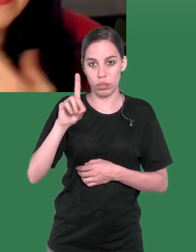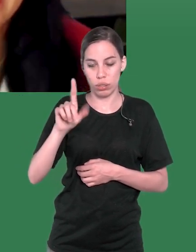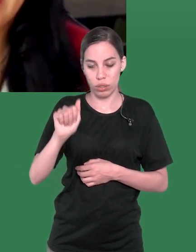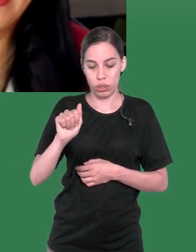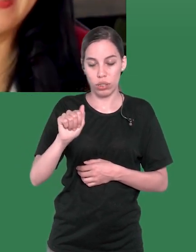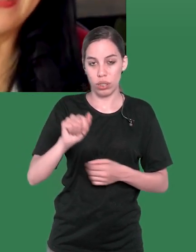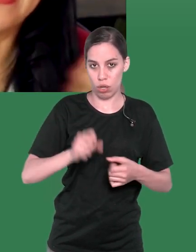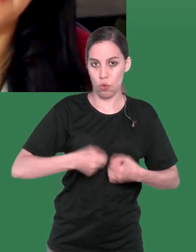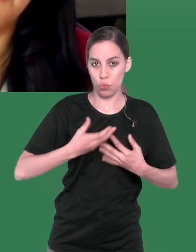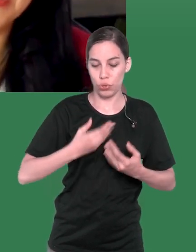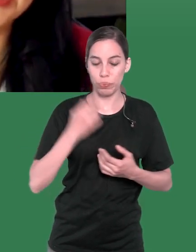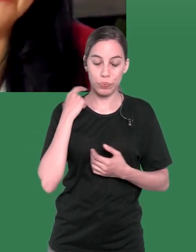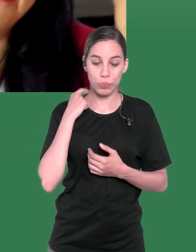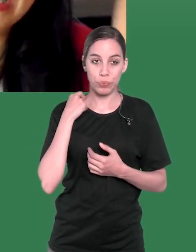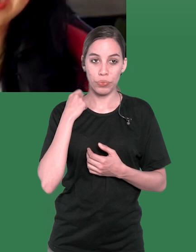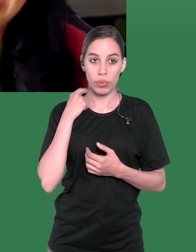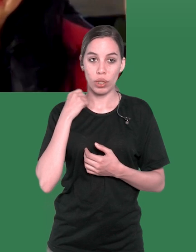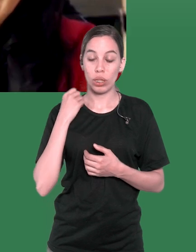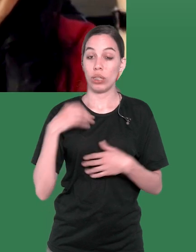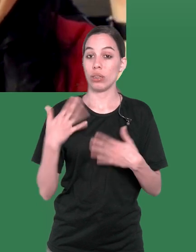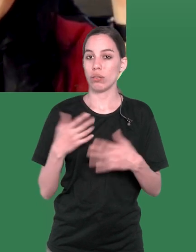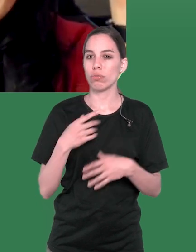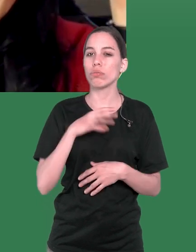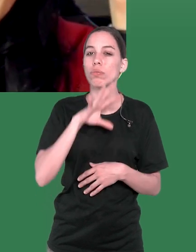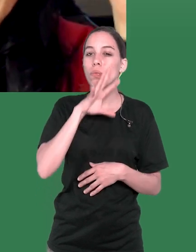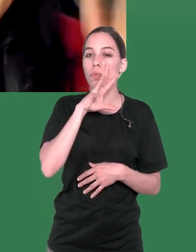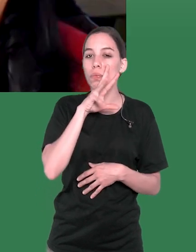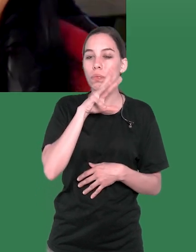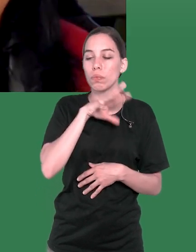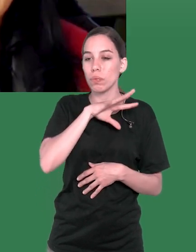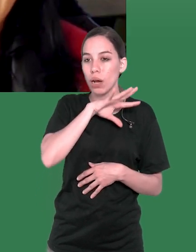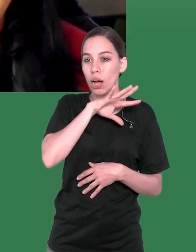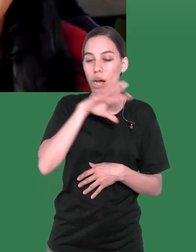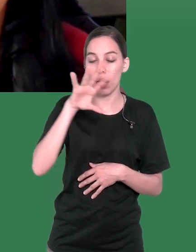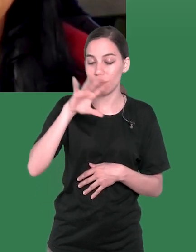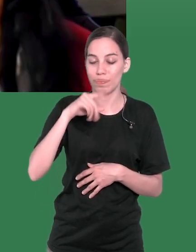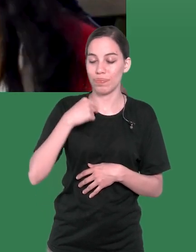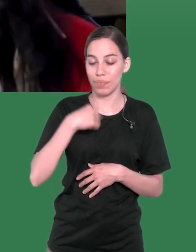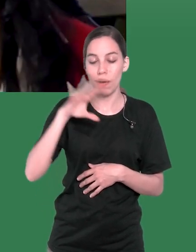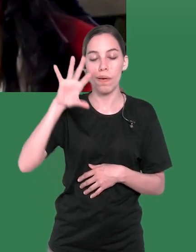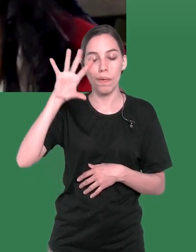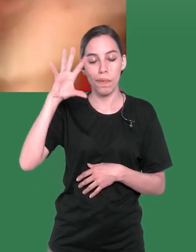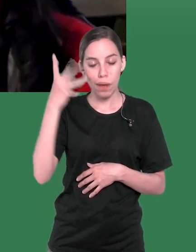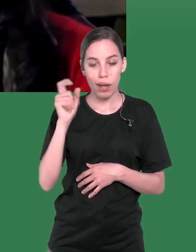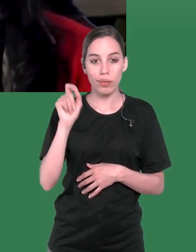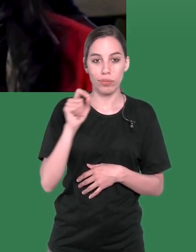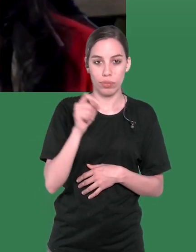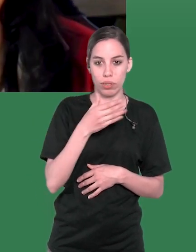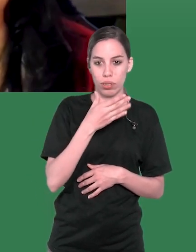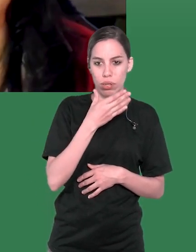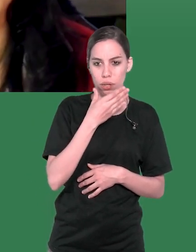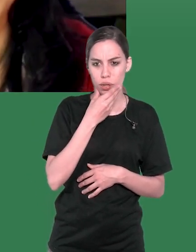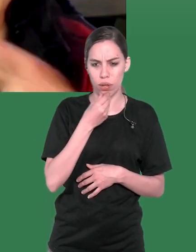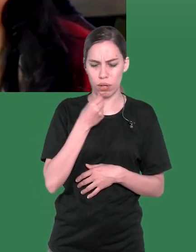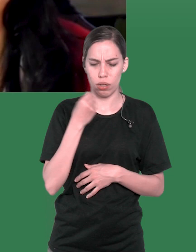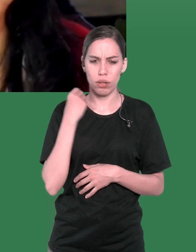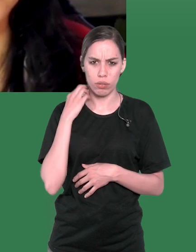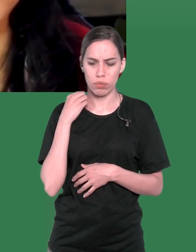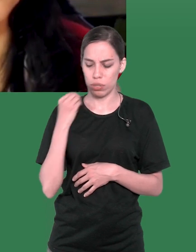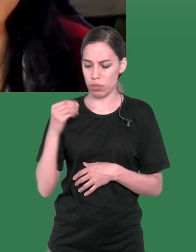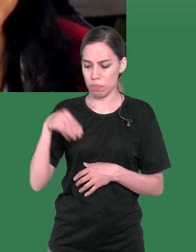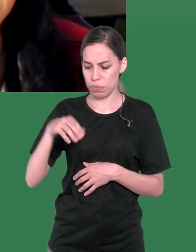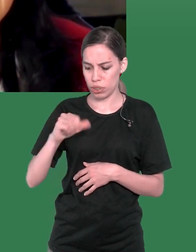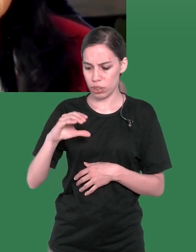história. Então, acho que o Machado realmente preparou o terreno, né, para que outros escritores brasileiros